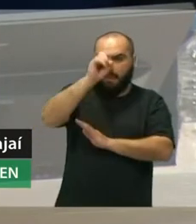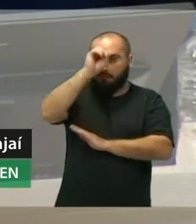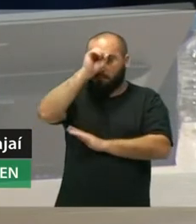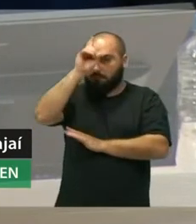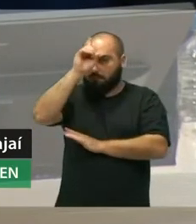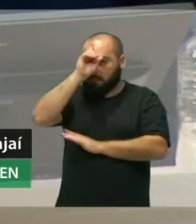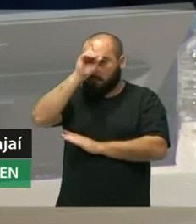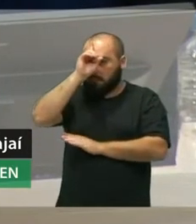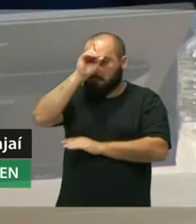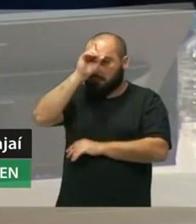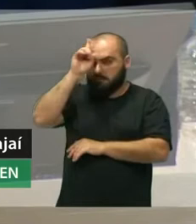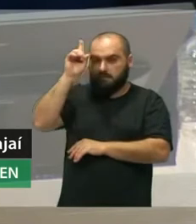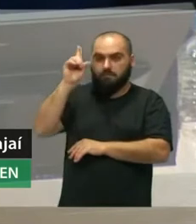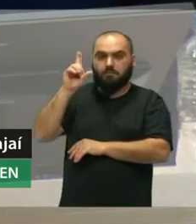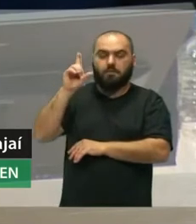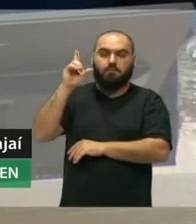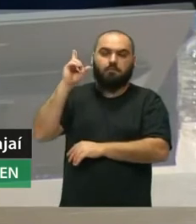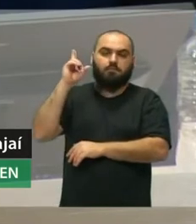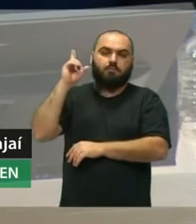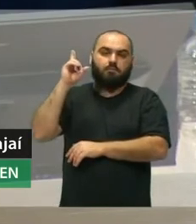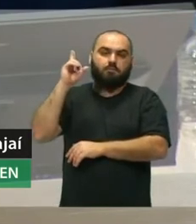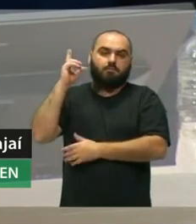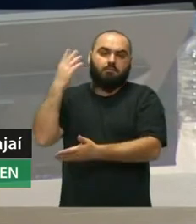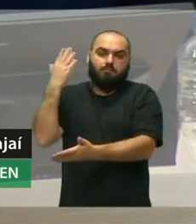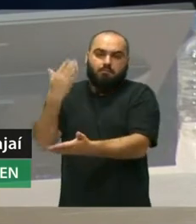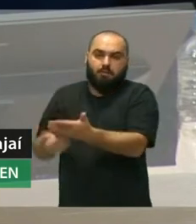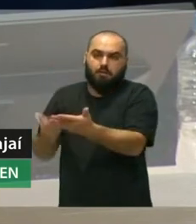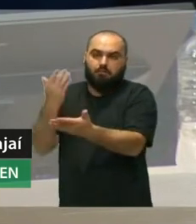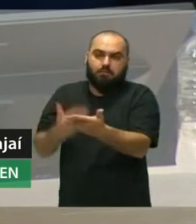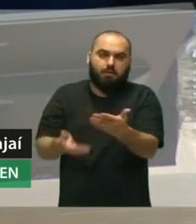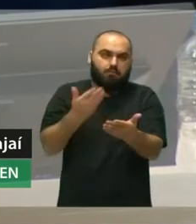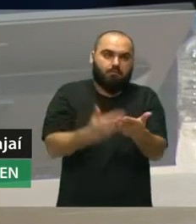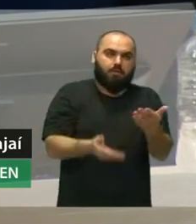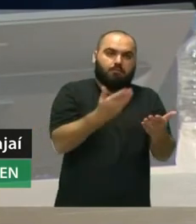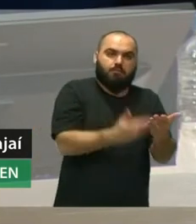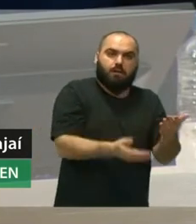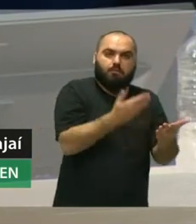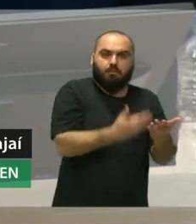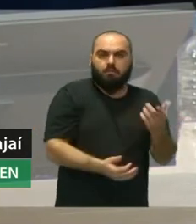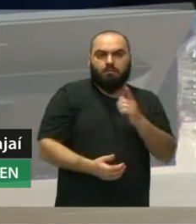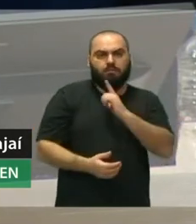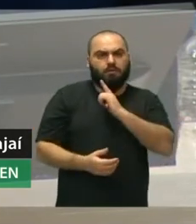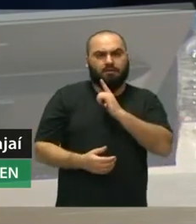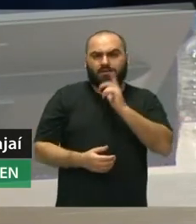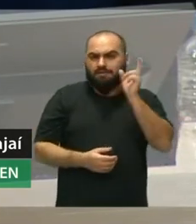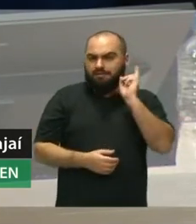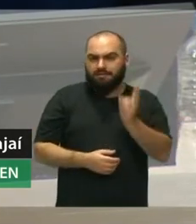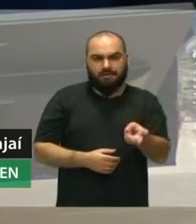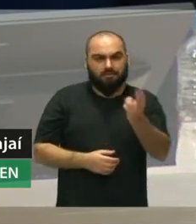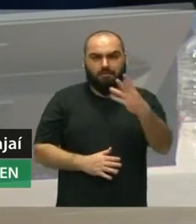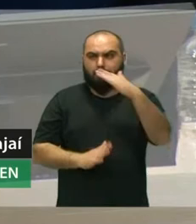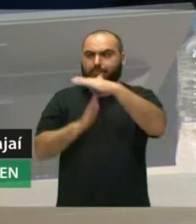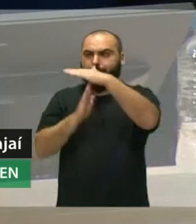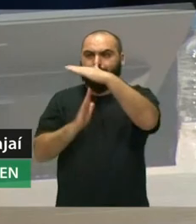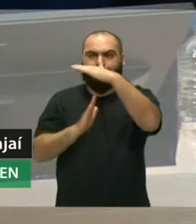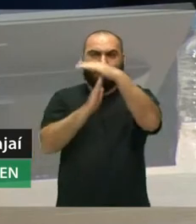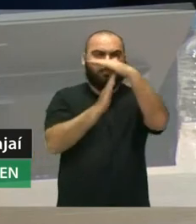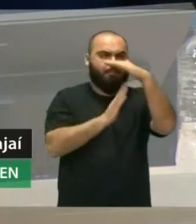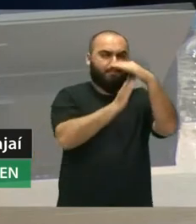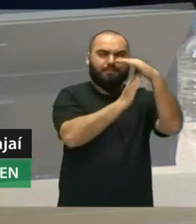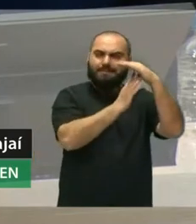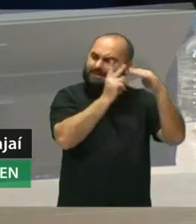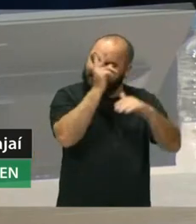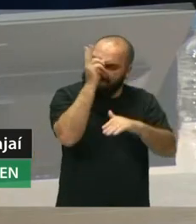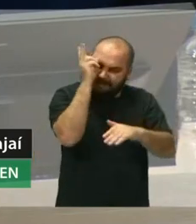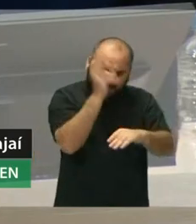com dermonose, perdesse para qualquer outro hospital por produção. Sempre era o teto. E até quero abrir